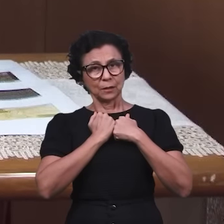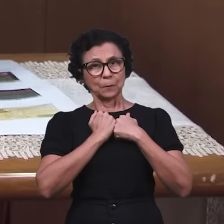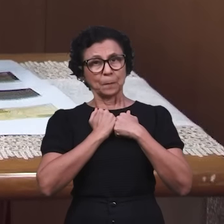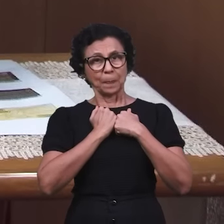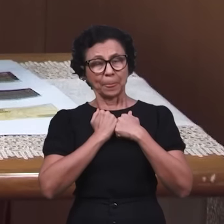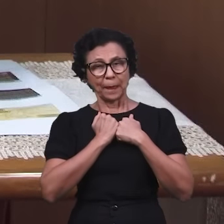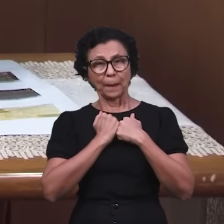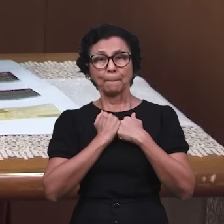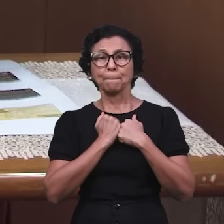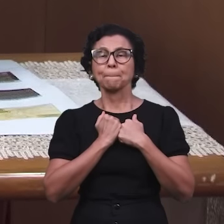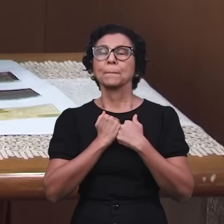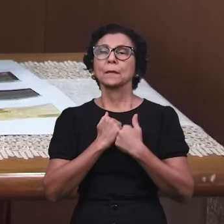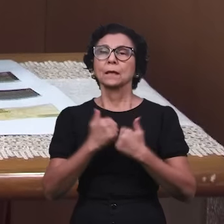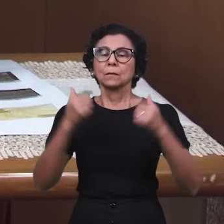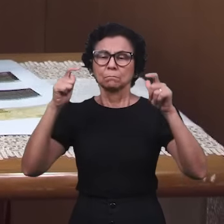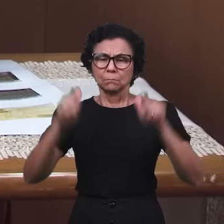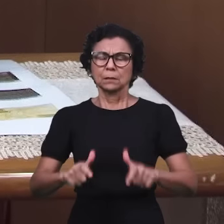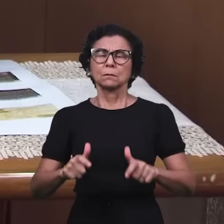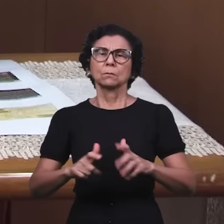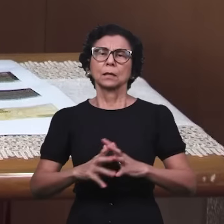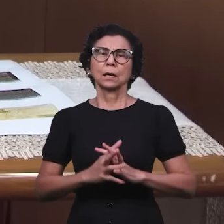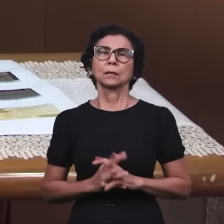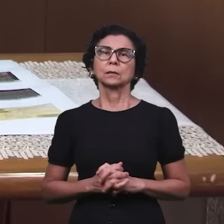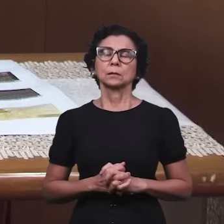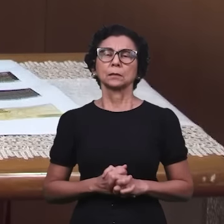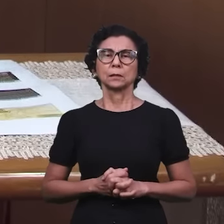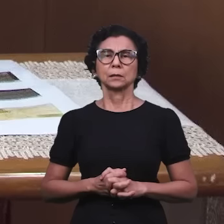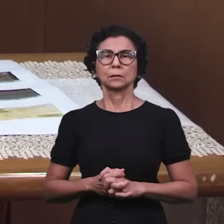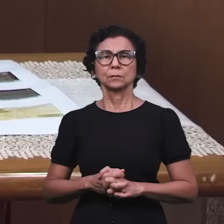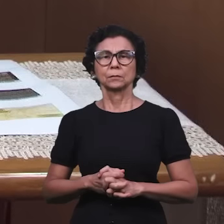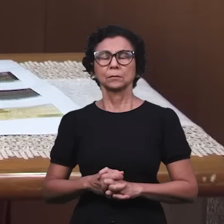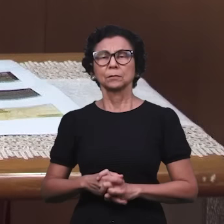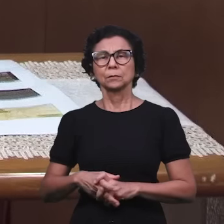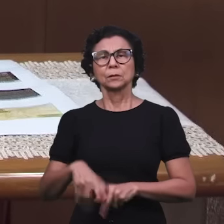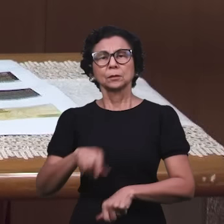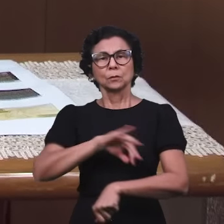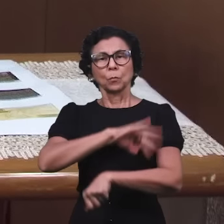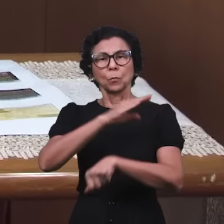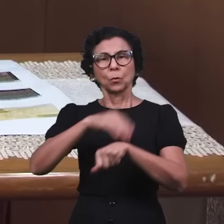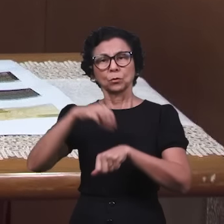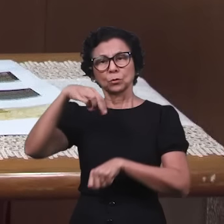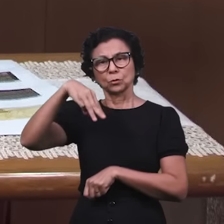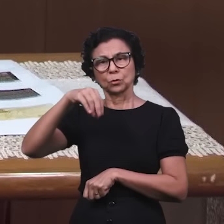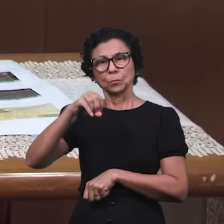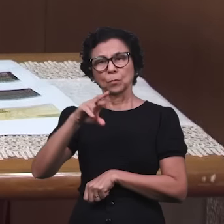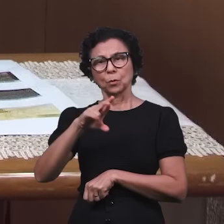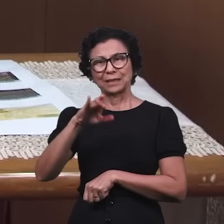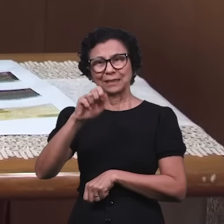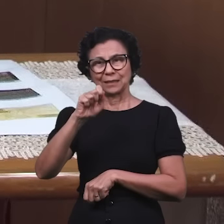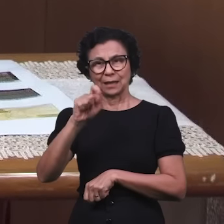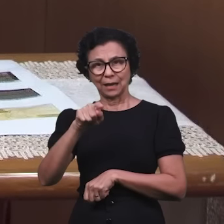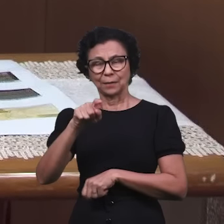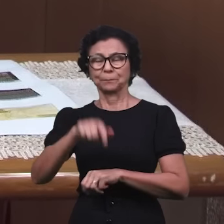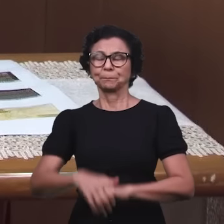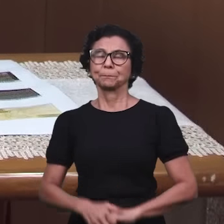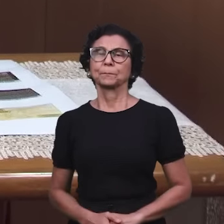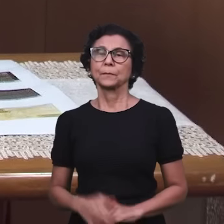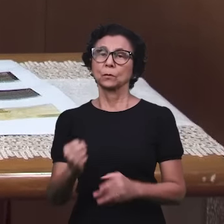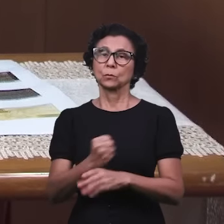levado exatamente neste lugar, não é? O Monte Moriá, que é ali onde está o templo,